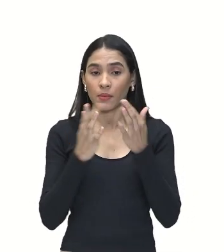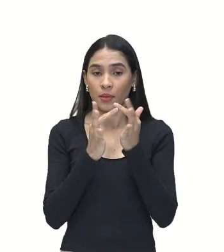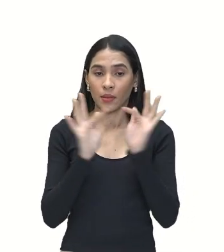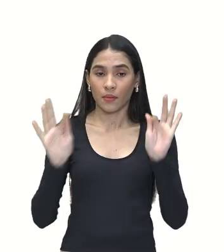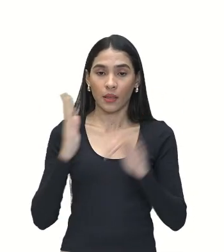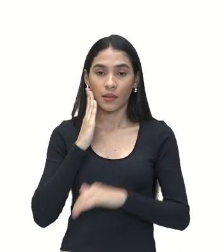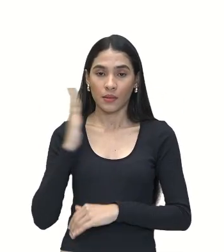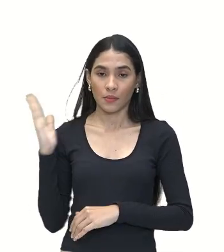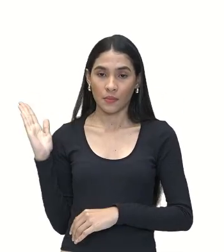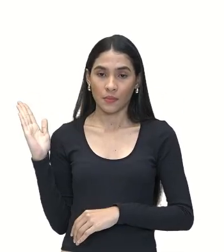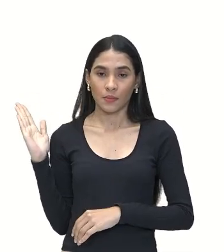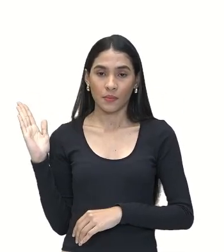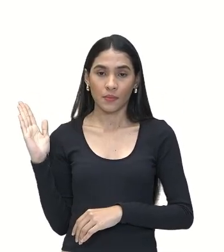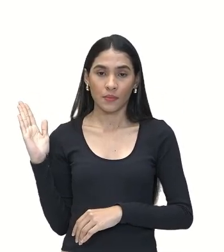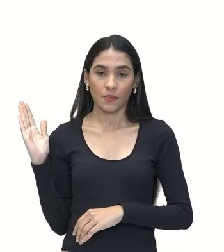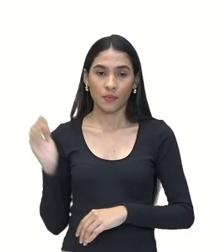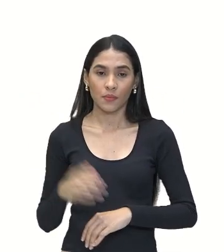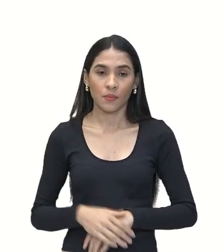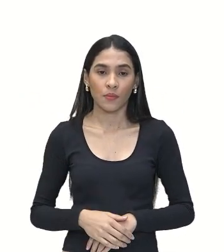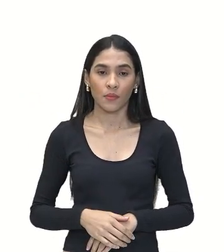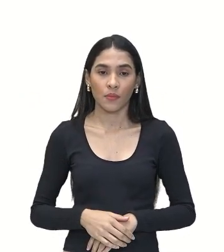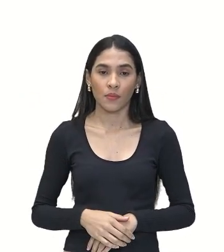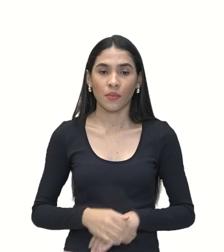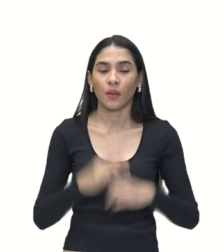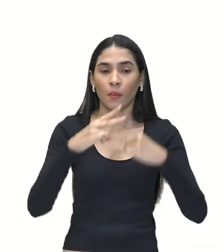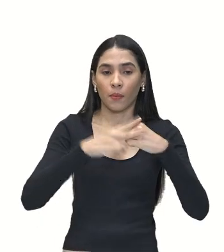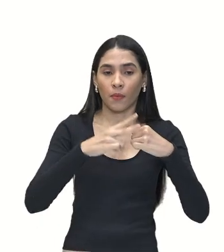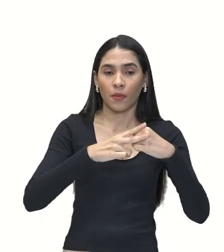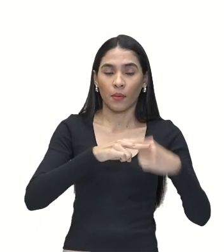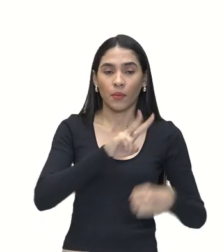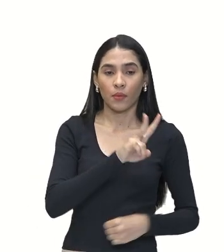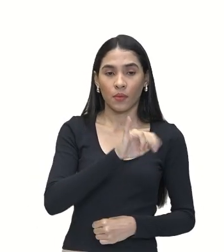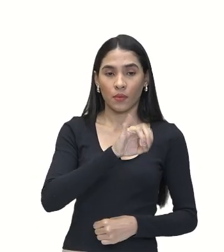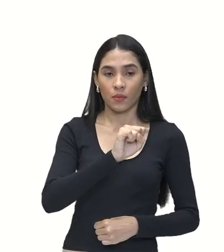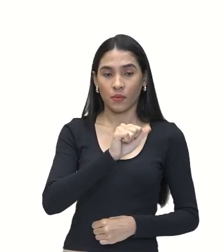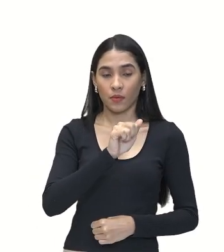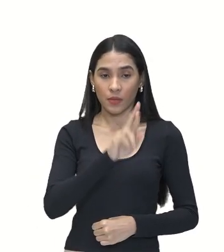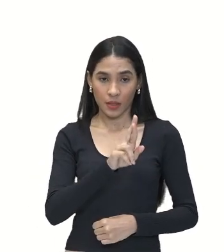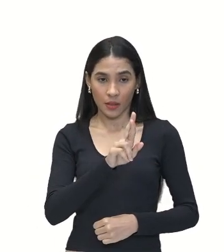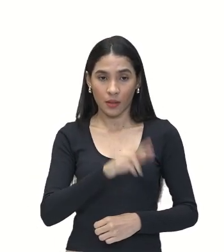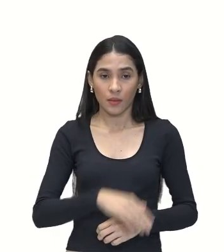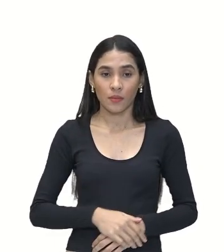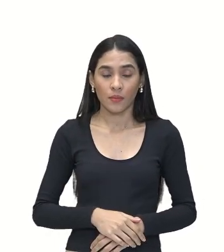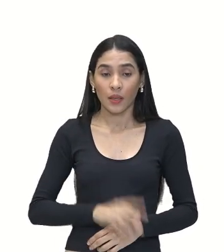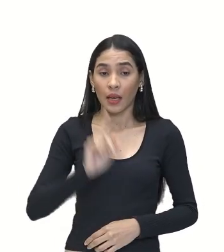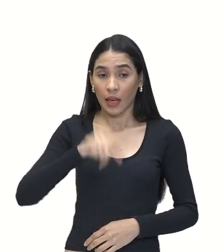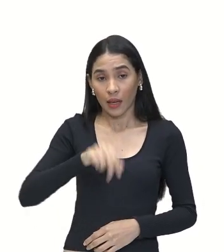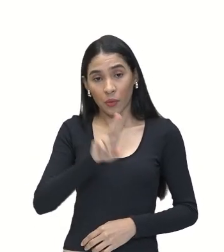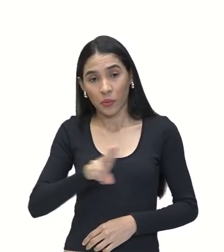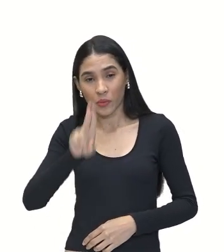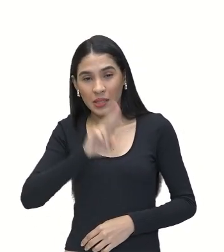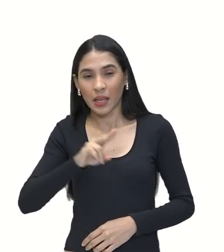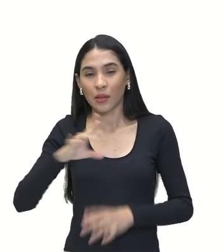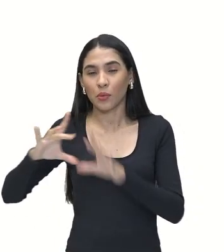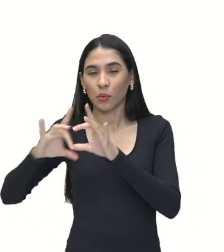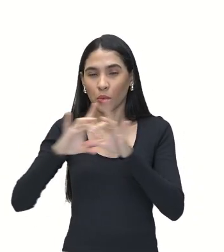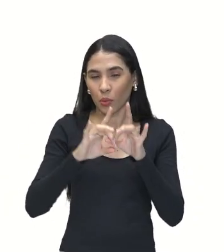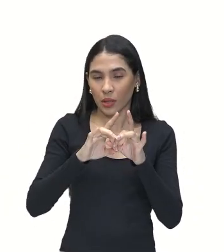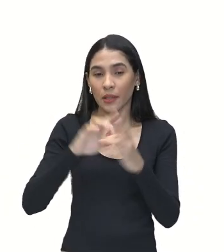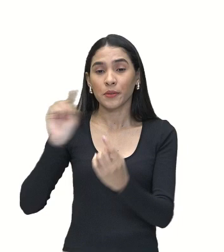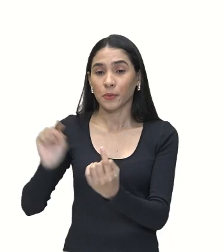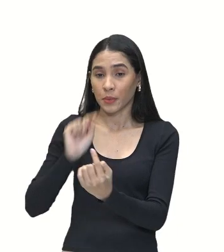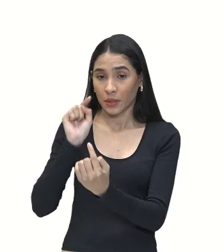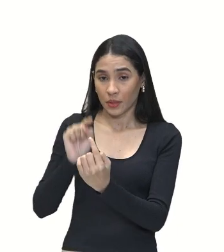que o nosso verbo visar, ok? Ele é utilizado nesse